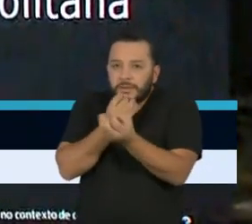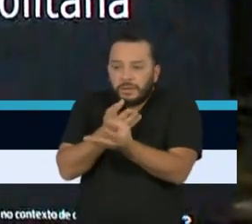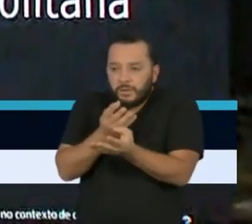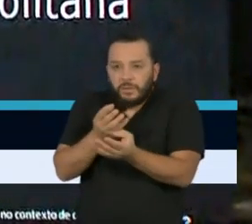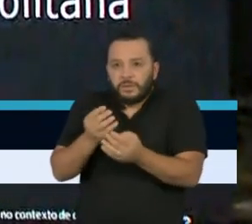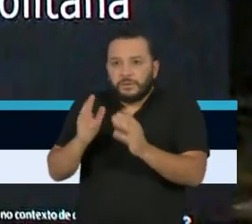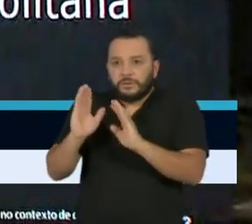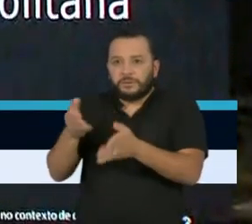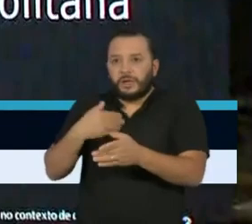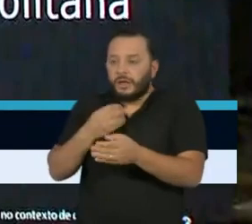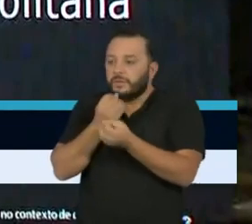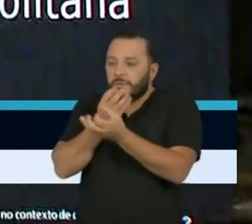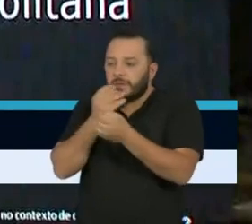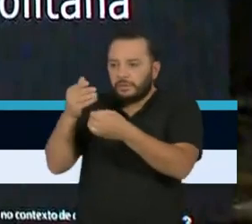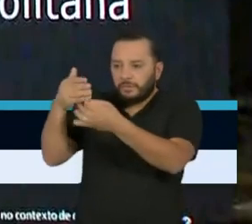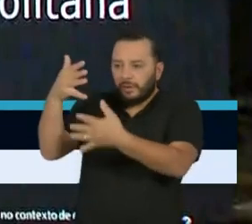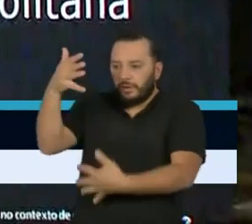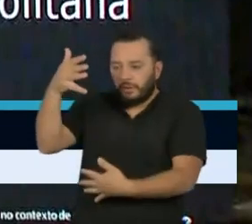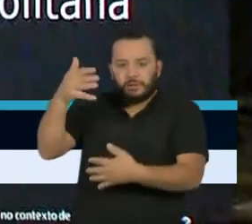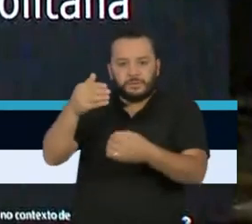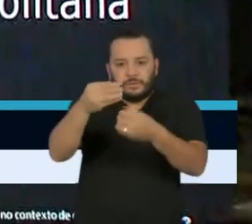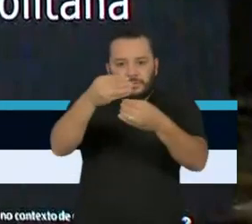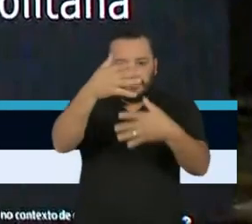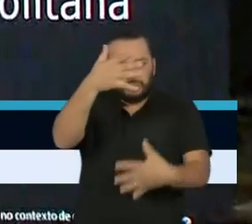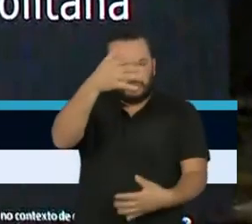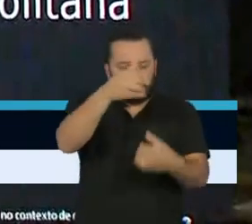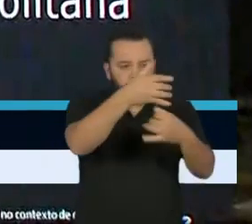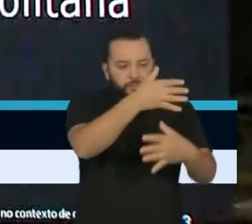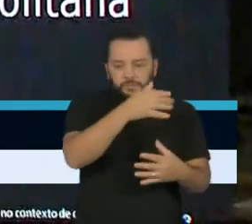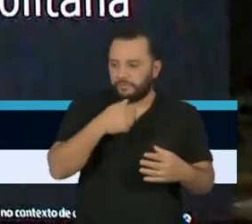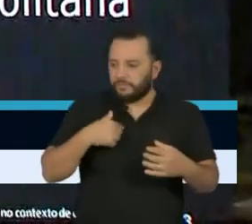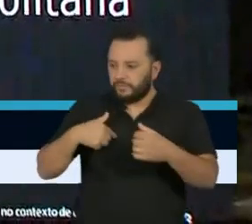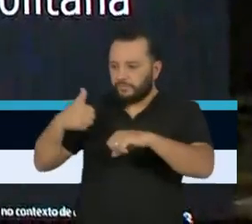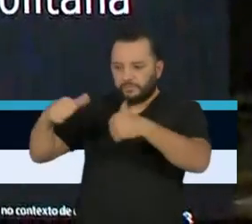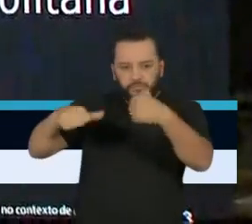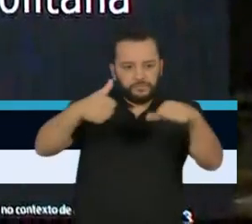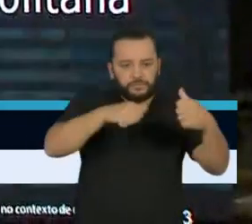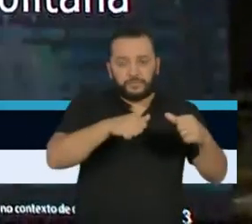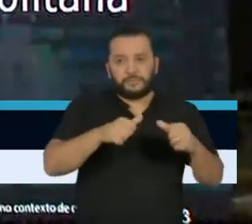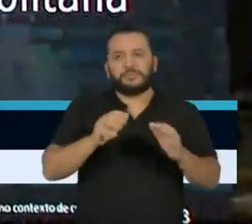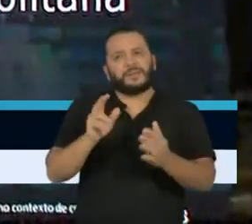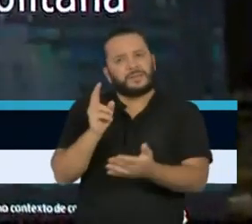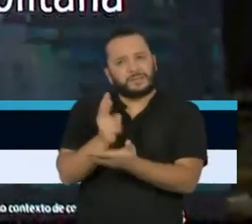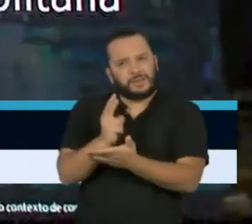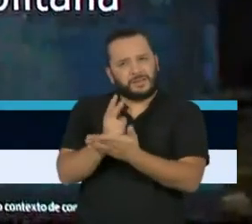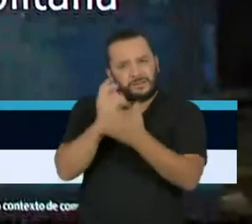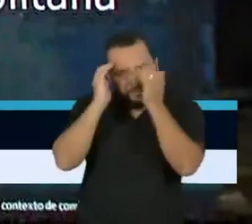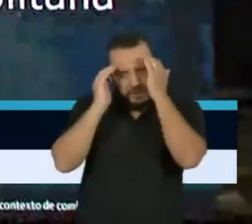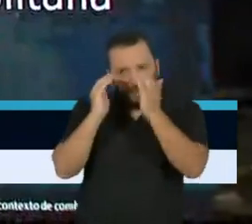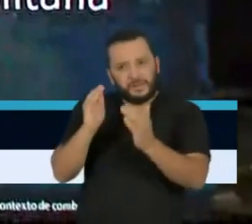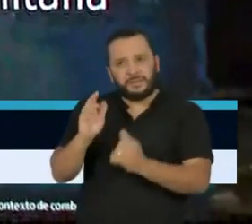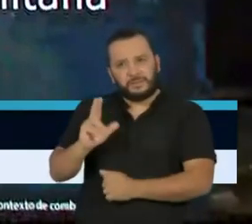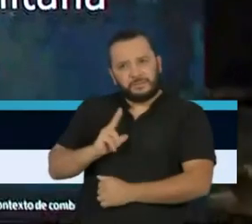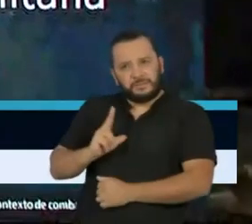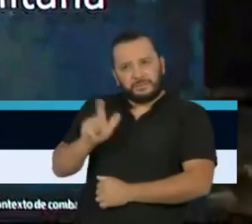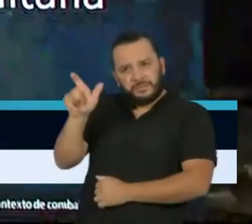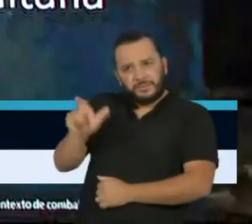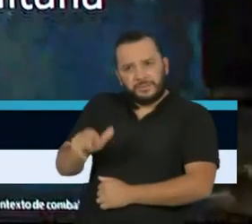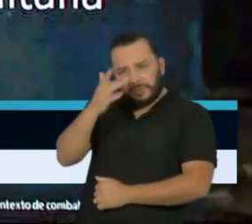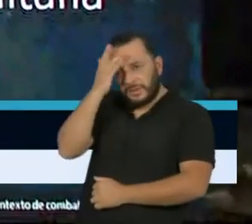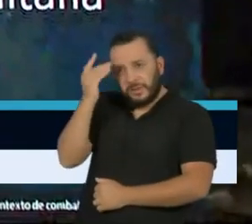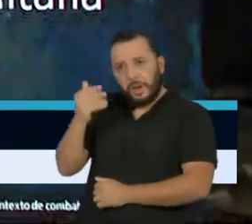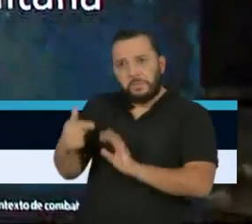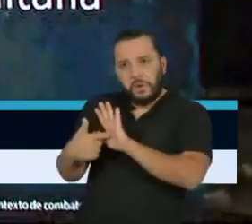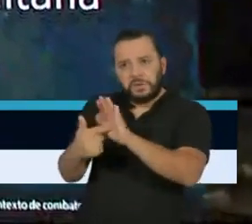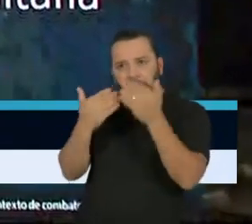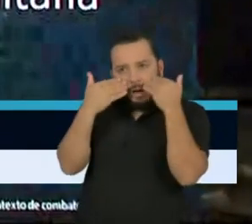isso com a informação de distanciamento social, respeitando a privacidade das pessoas. Então, estamos buscando aqui um equilíbrio entre transparência